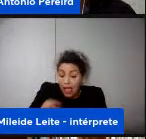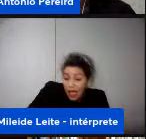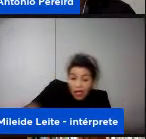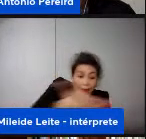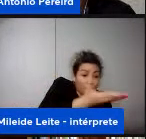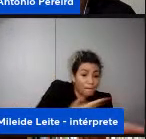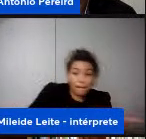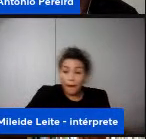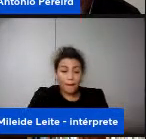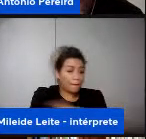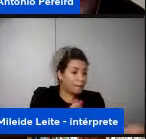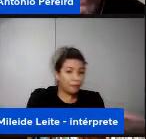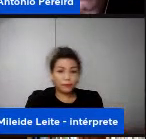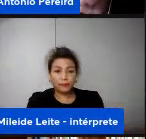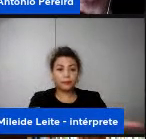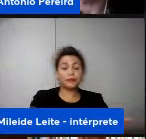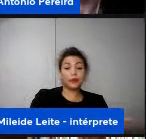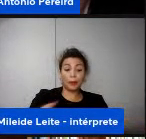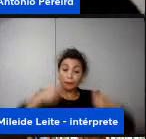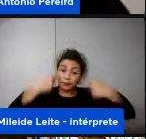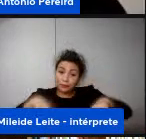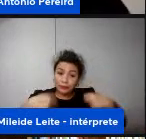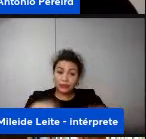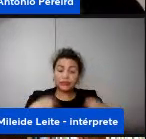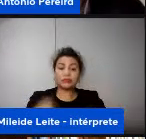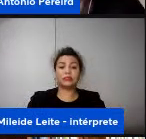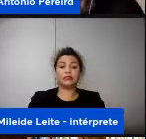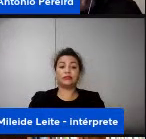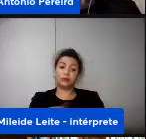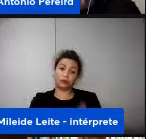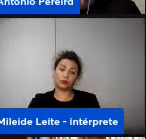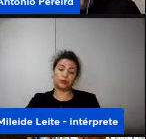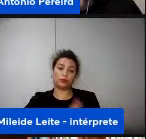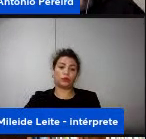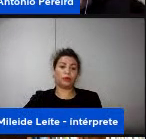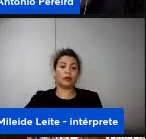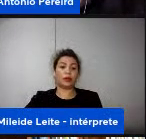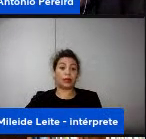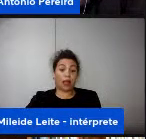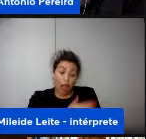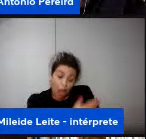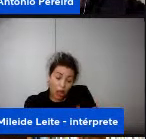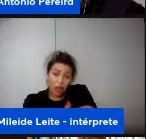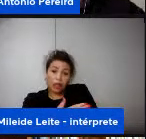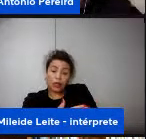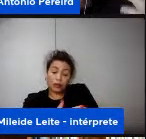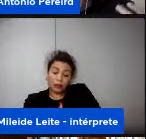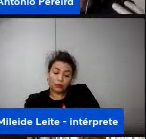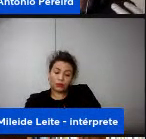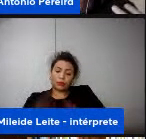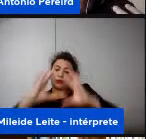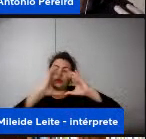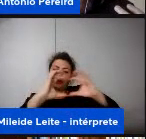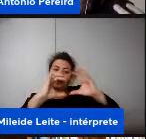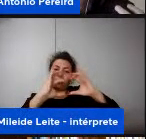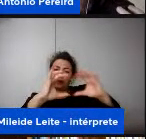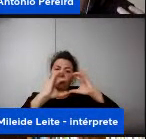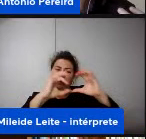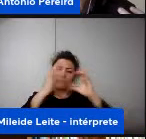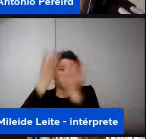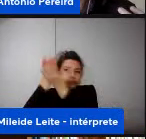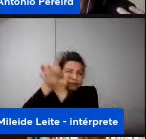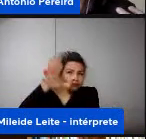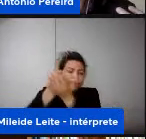vai ser, ela precisa ser otimizada, né, a partir do processamento das informações que eu